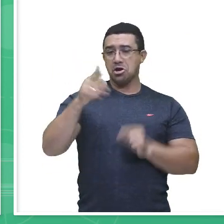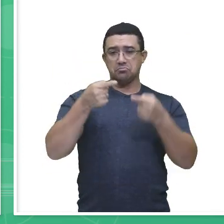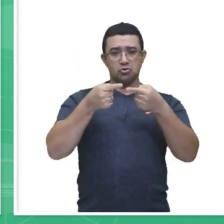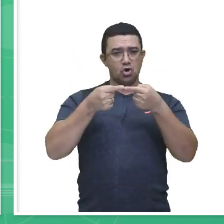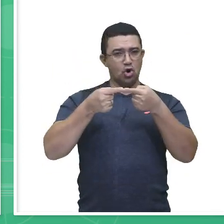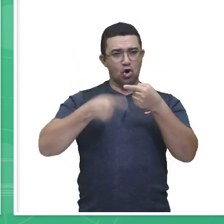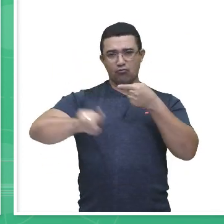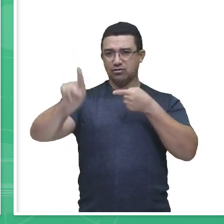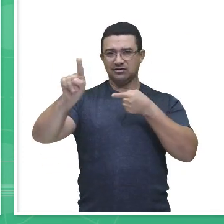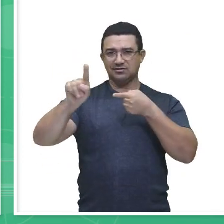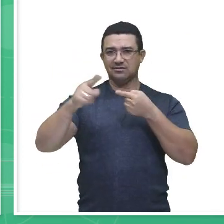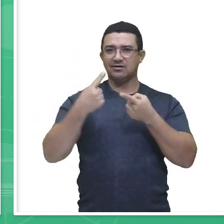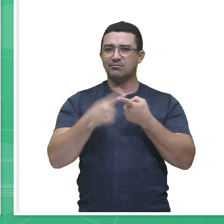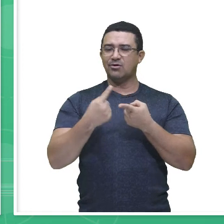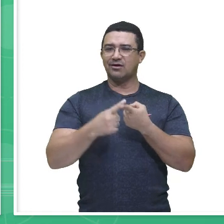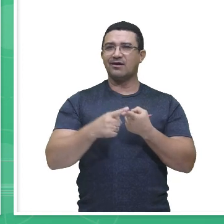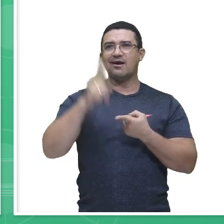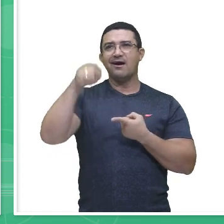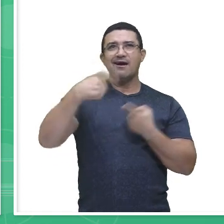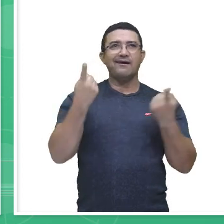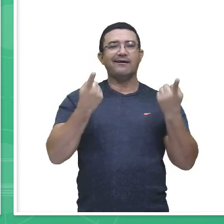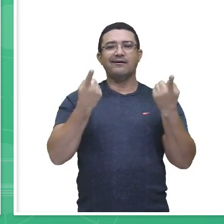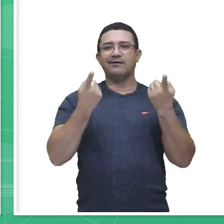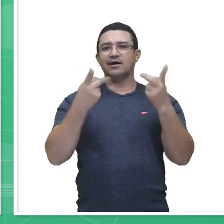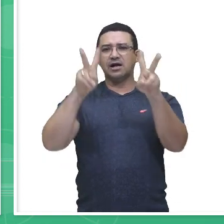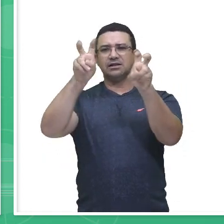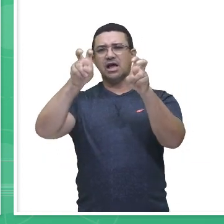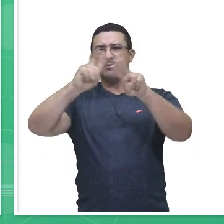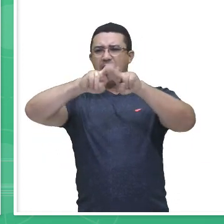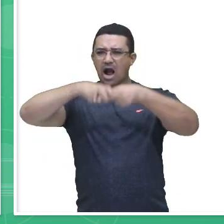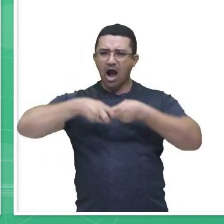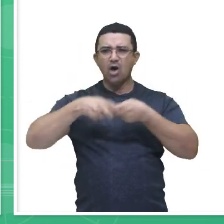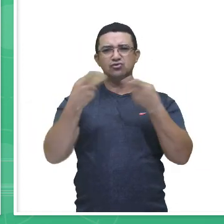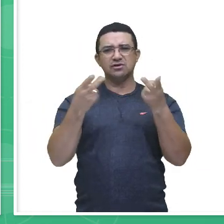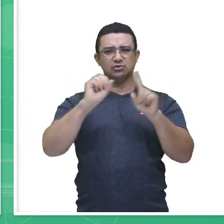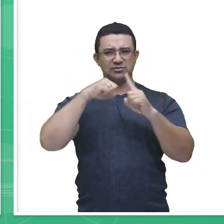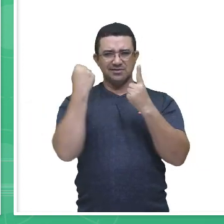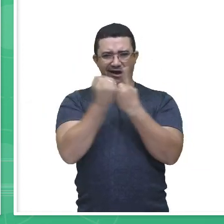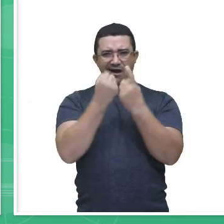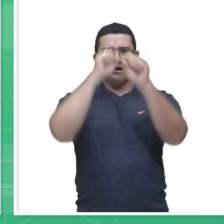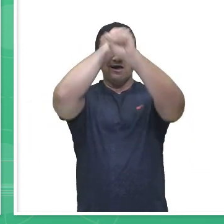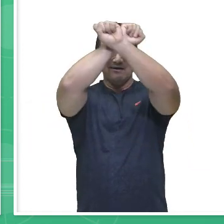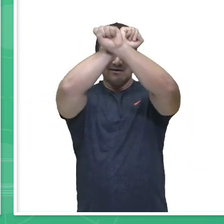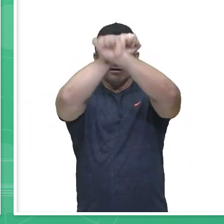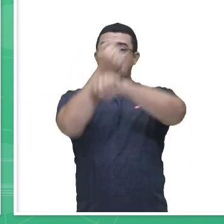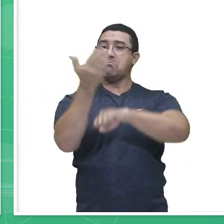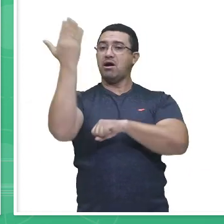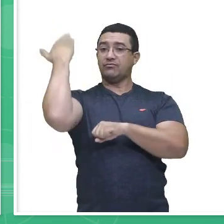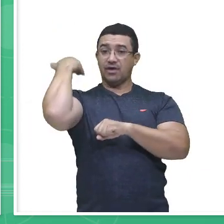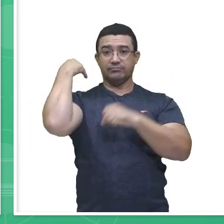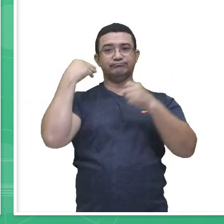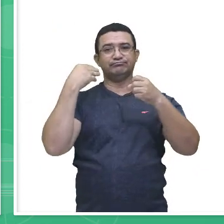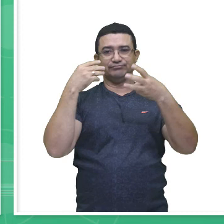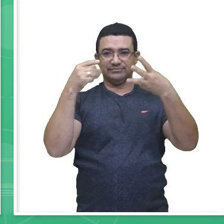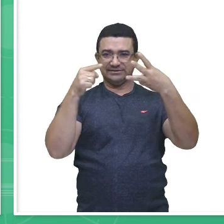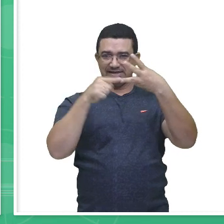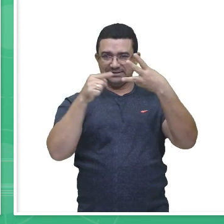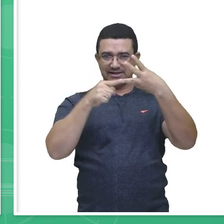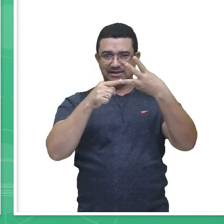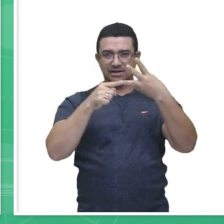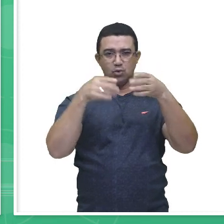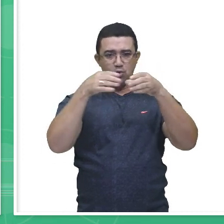gente vai ter mais relação com as causas sociais, como a escravidão, lá na terceira geração do